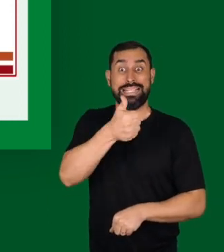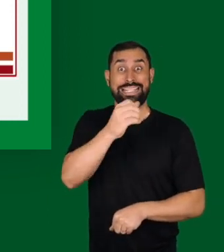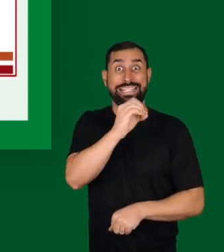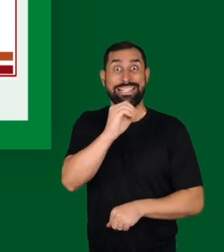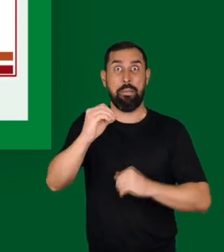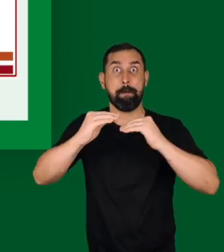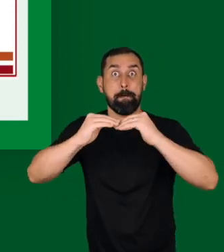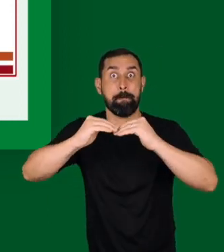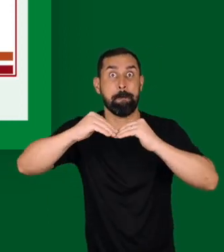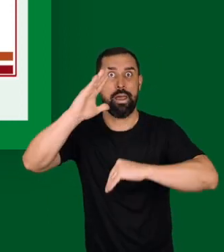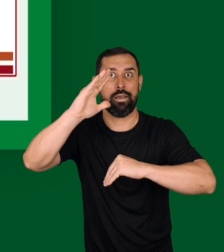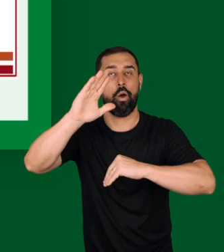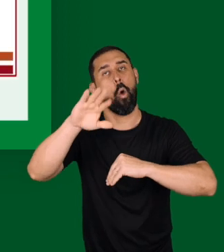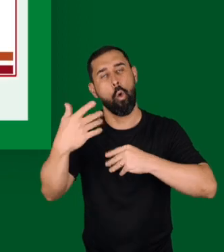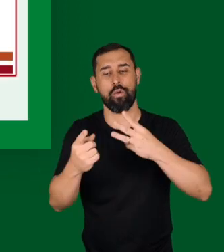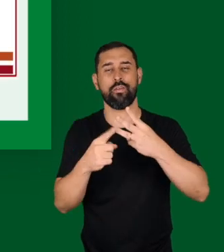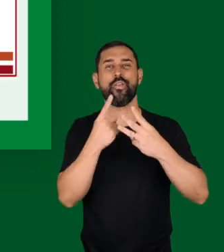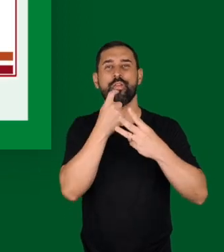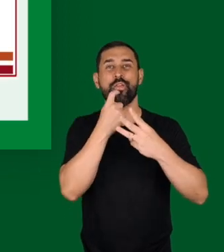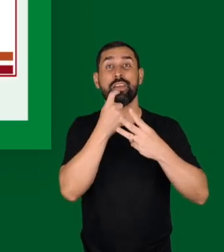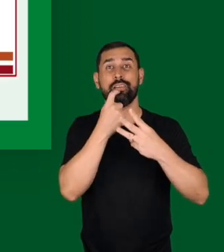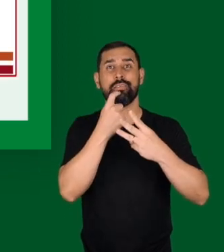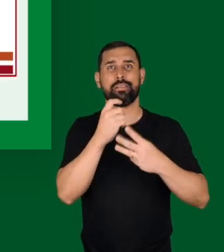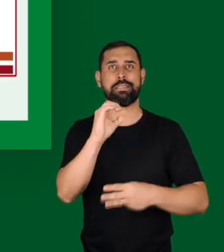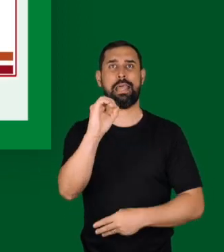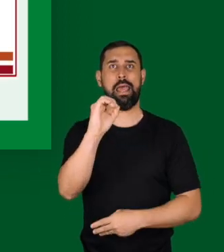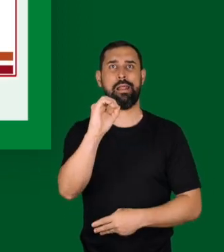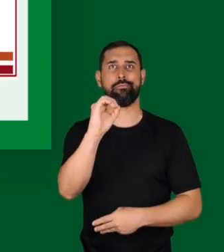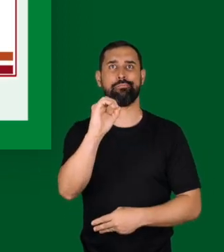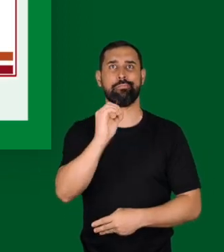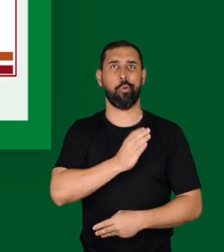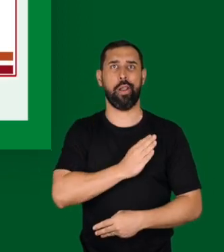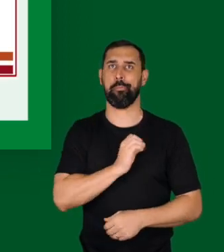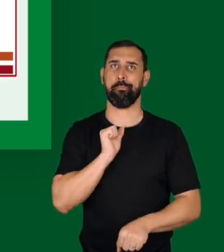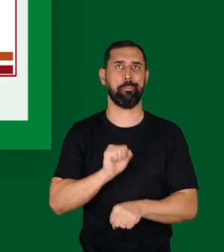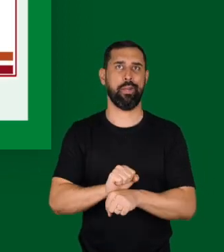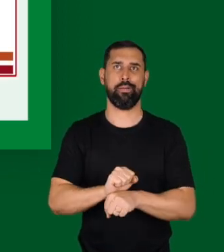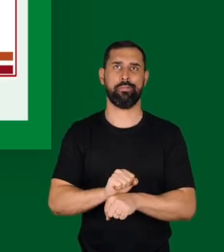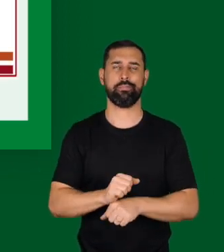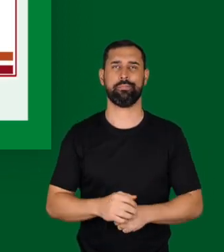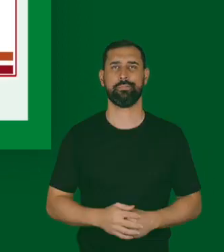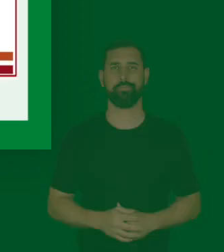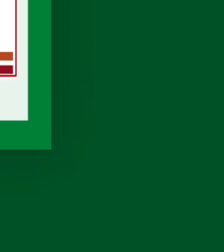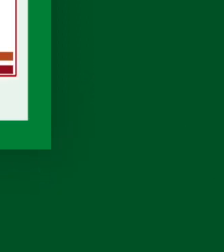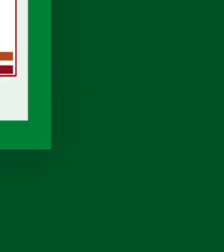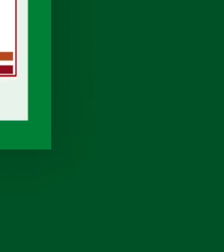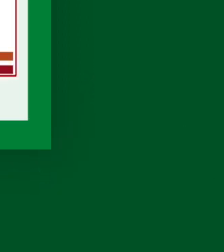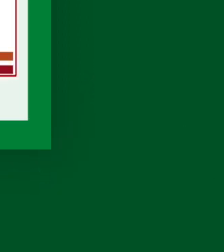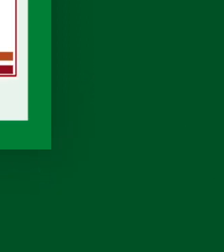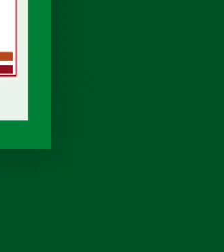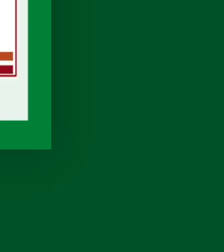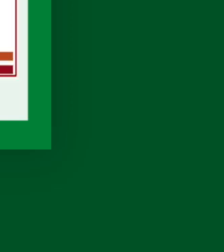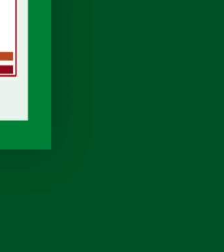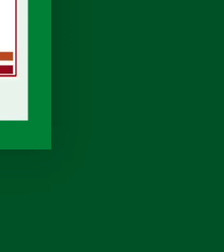frequência cardíaca acima de 100 batimentos por minuto, e os ritmos de colapso, quando o coração está totalmente parado.